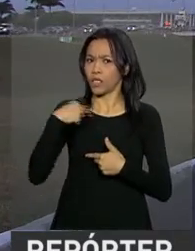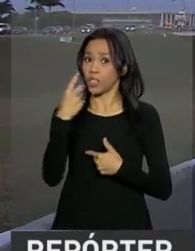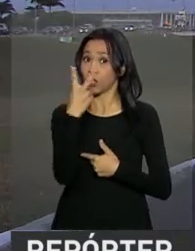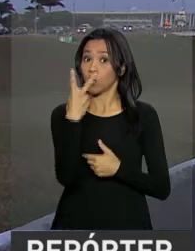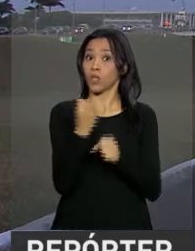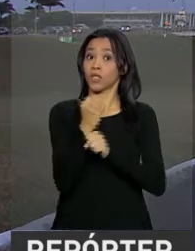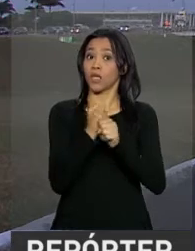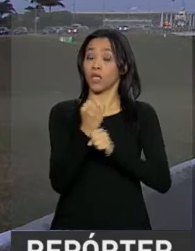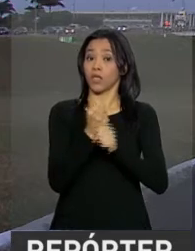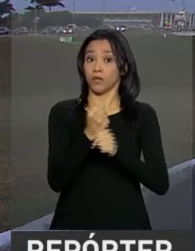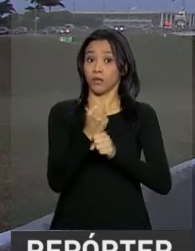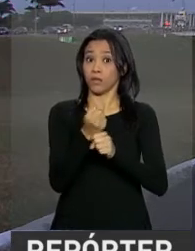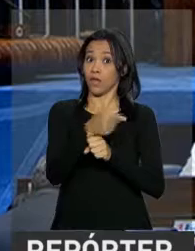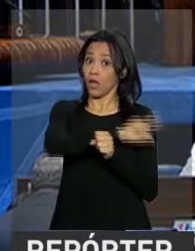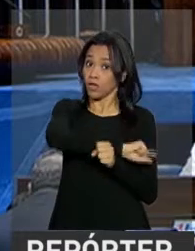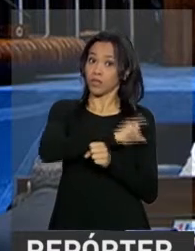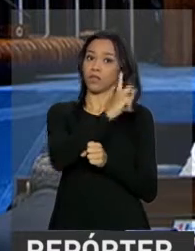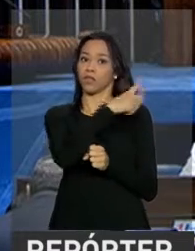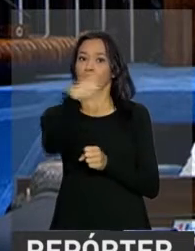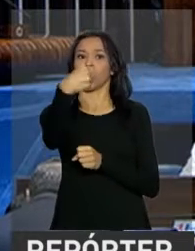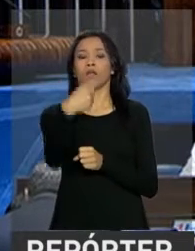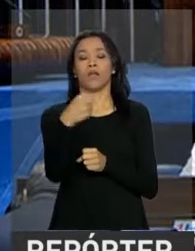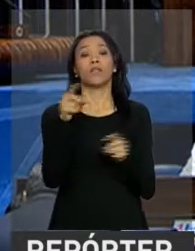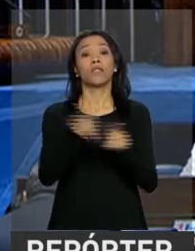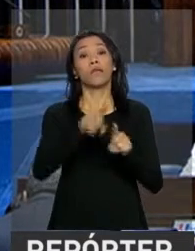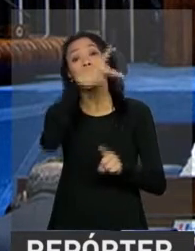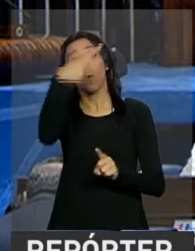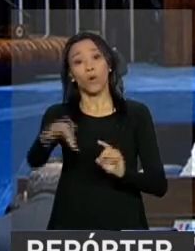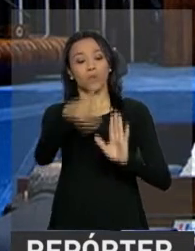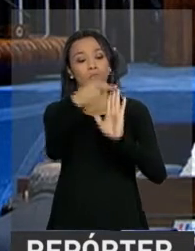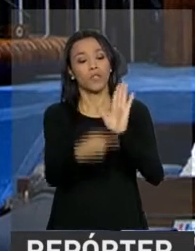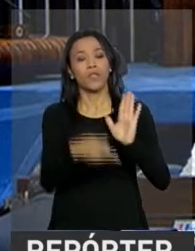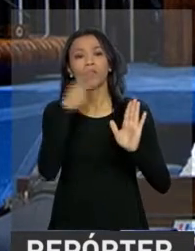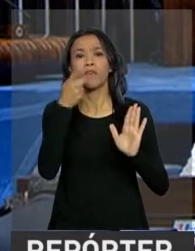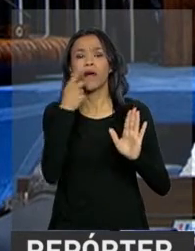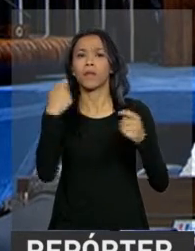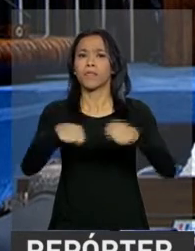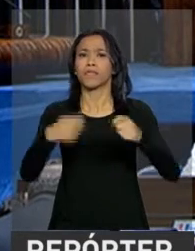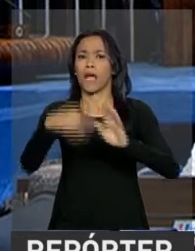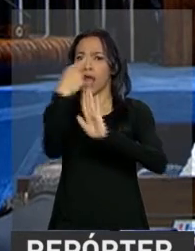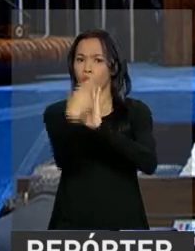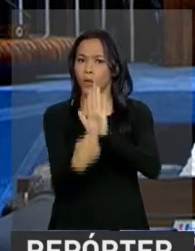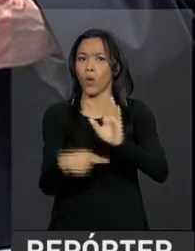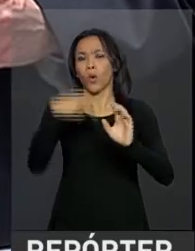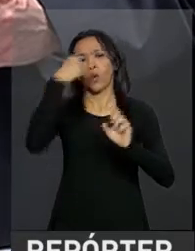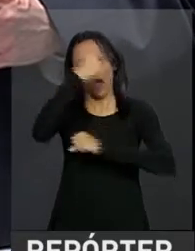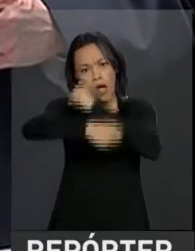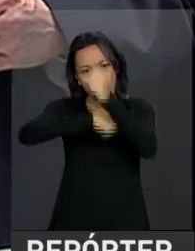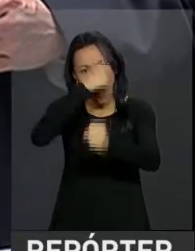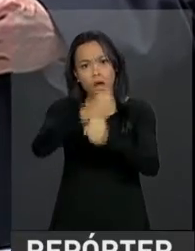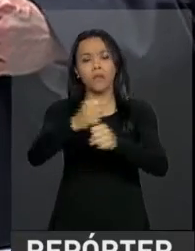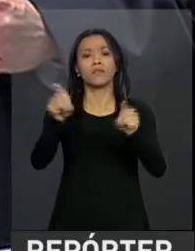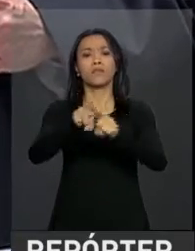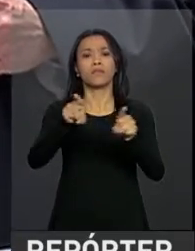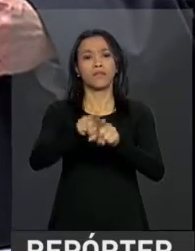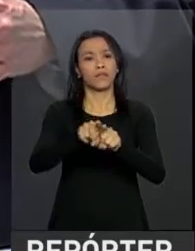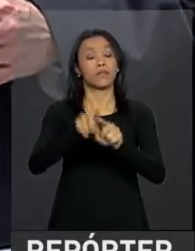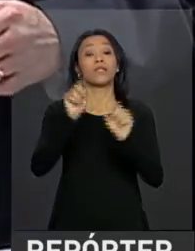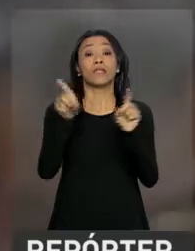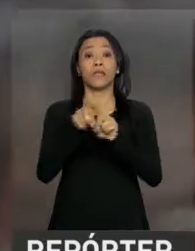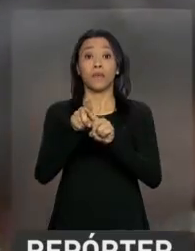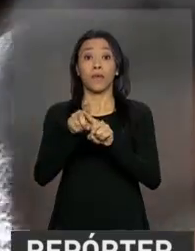nomeação o projeto estabelece ainda a publicação de relatórios anuais e balanços auditados por